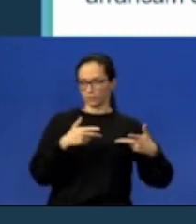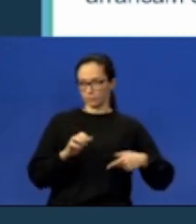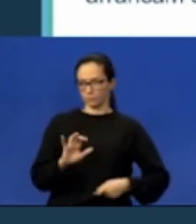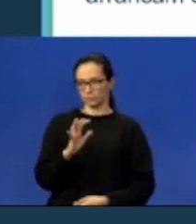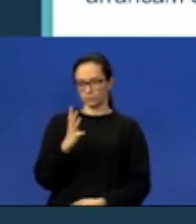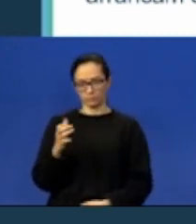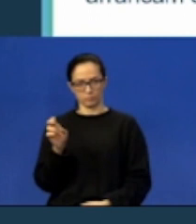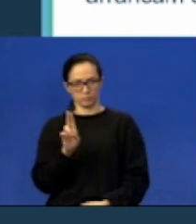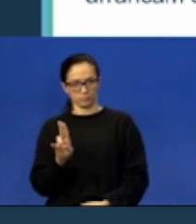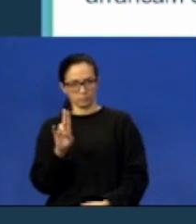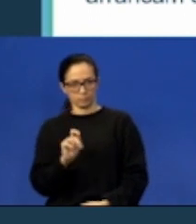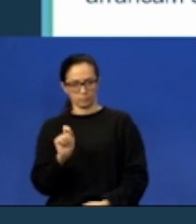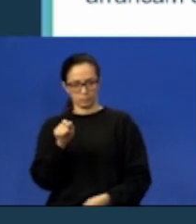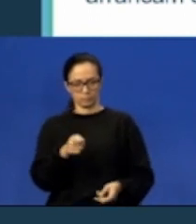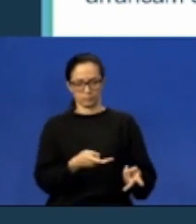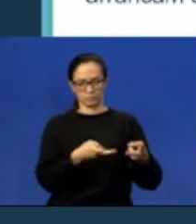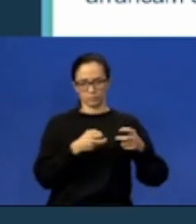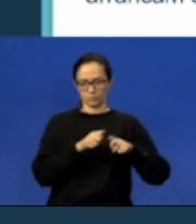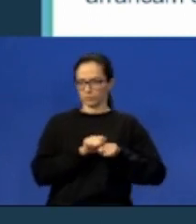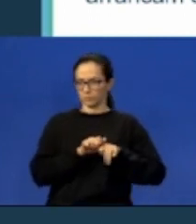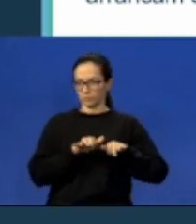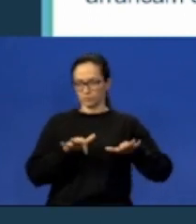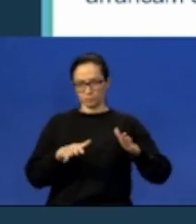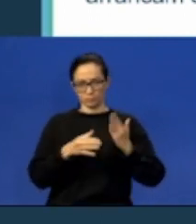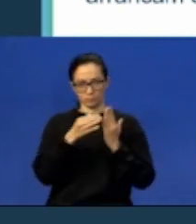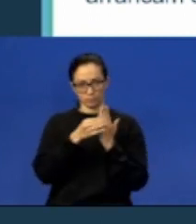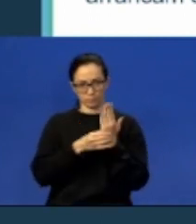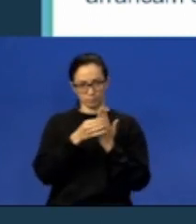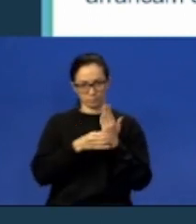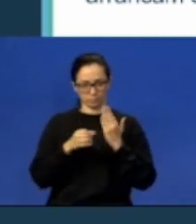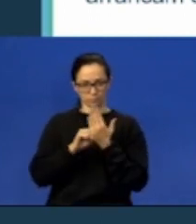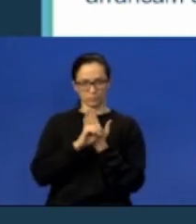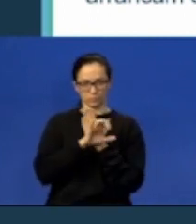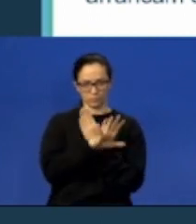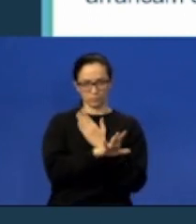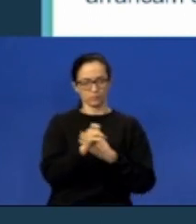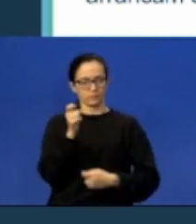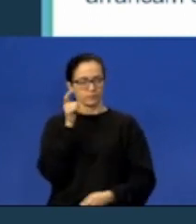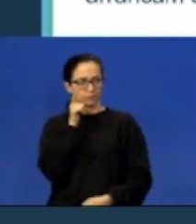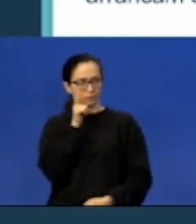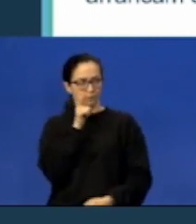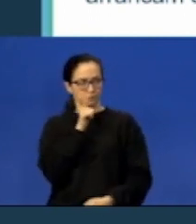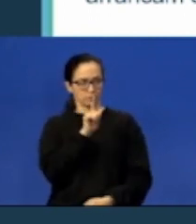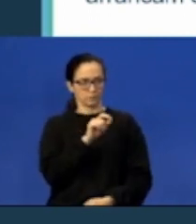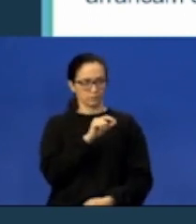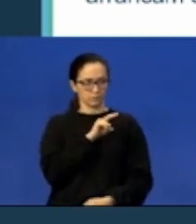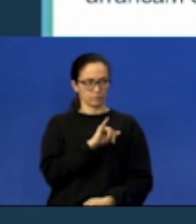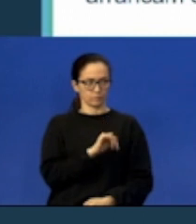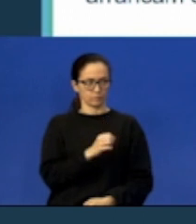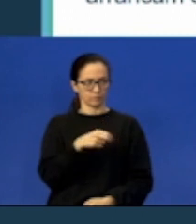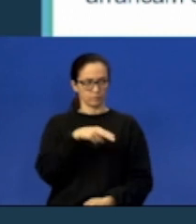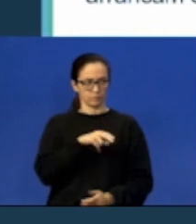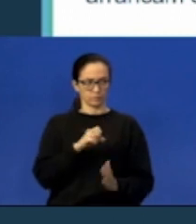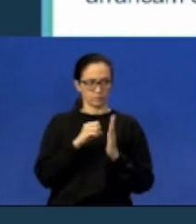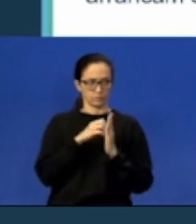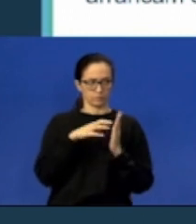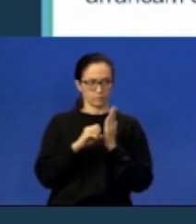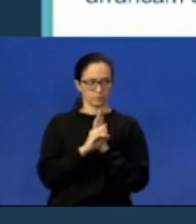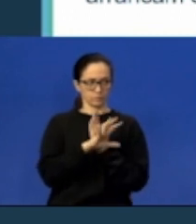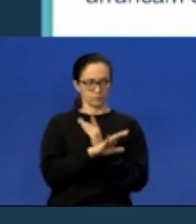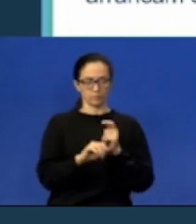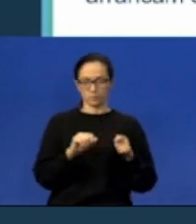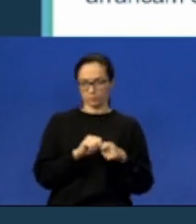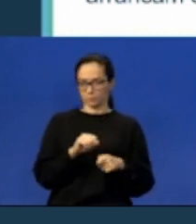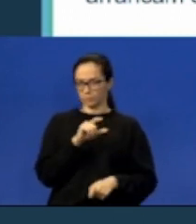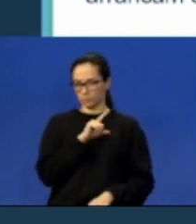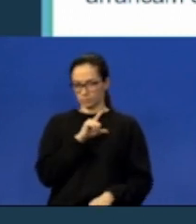substâncias, atravessam grandes espessuras de materiais, eles também ionizam as moléculas dos gases por onde eles passam, isto